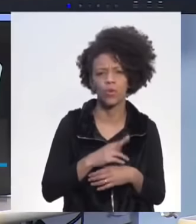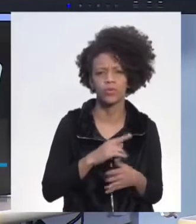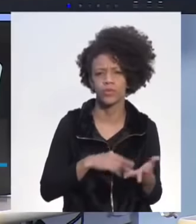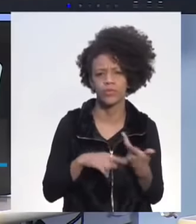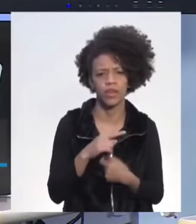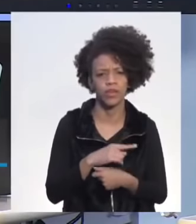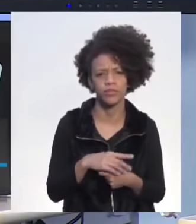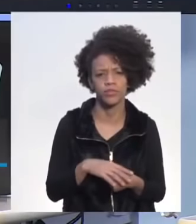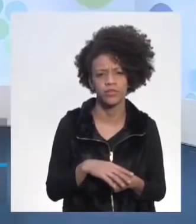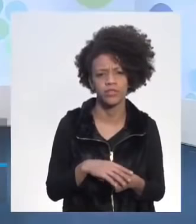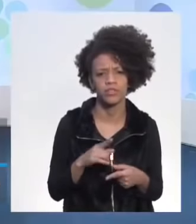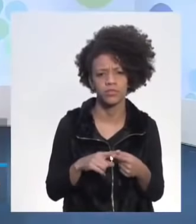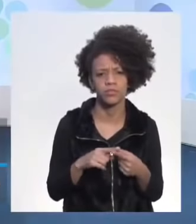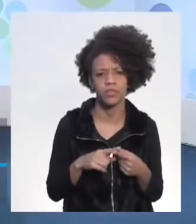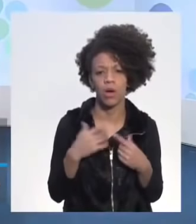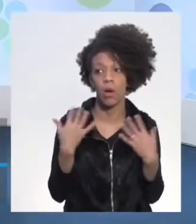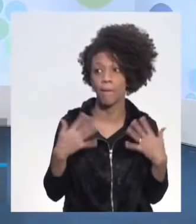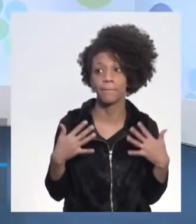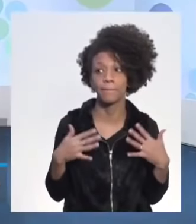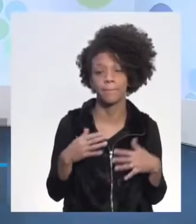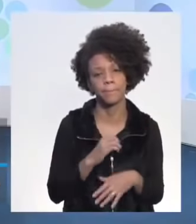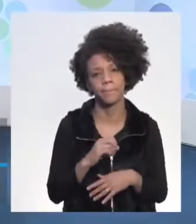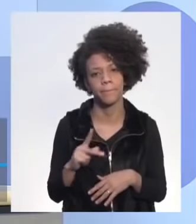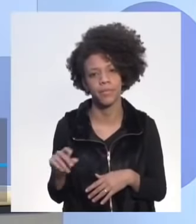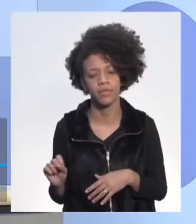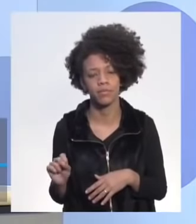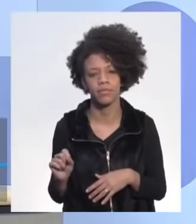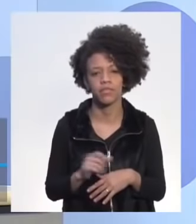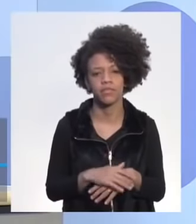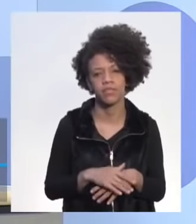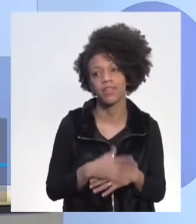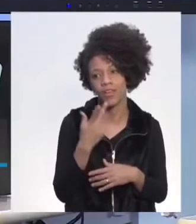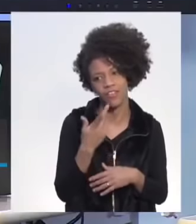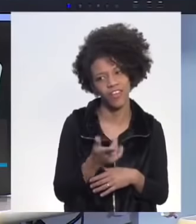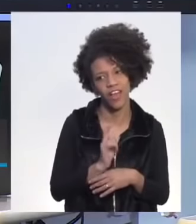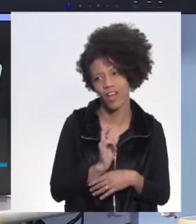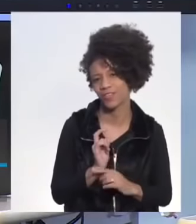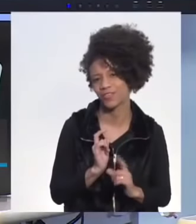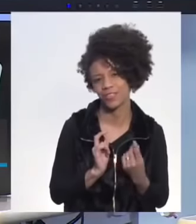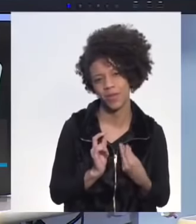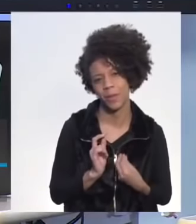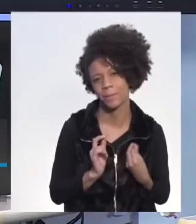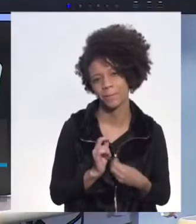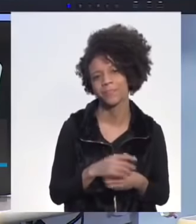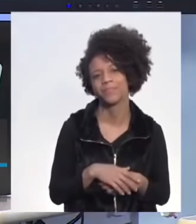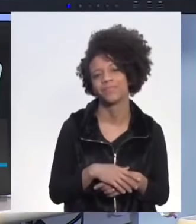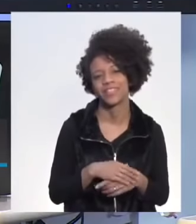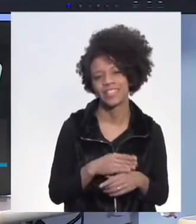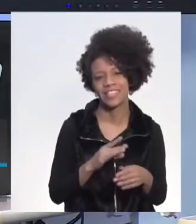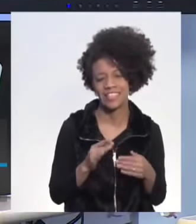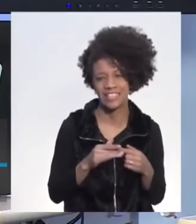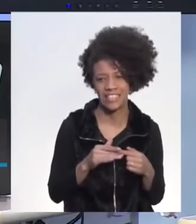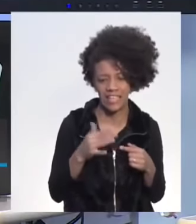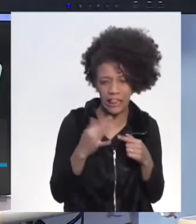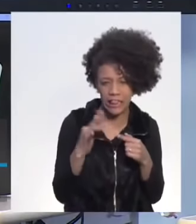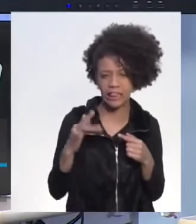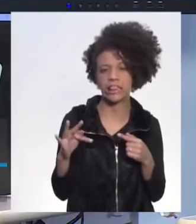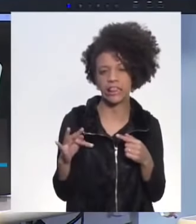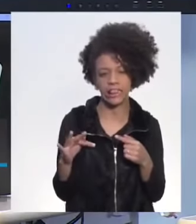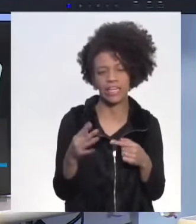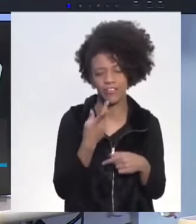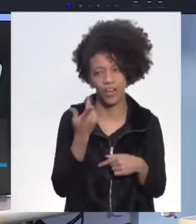coisas. Batemos o dedinho na quina. Ops! Ops! Embora eu fale outra coisa, tá, gente? Eu não posso falar que é ao vivo, não, que eu falo quando eu bato o dedinho na quina. Mas deu